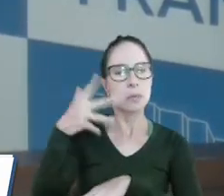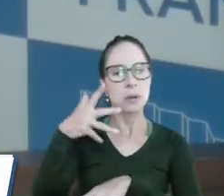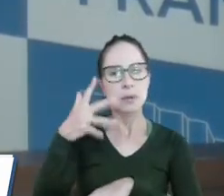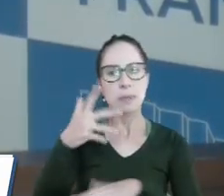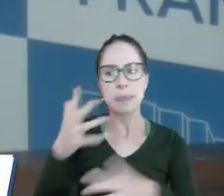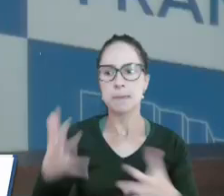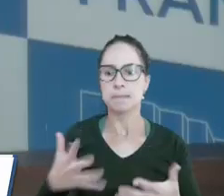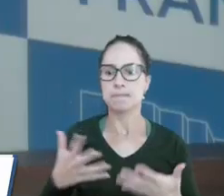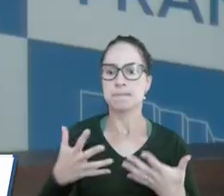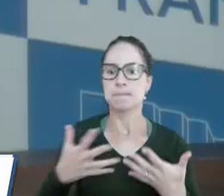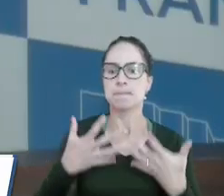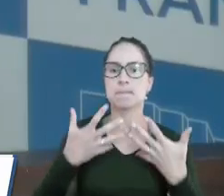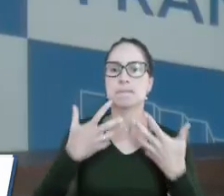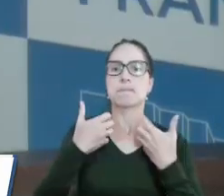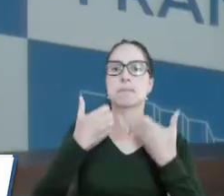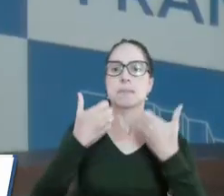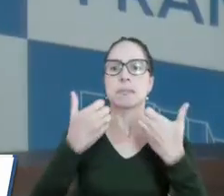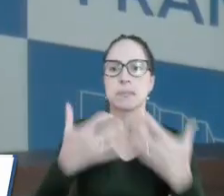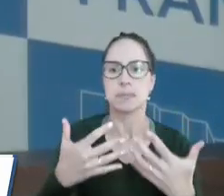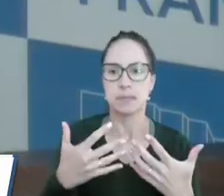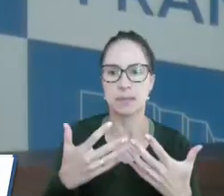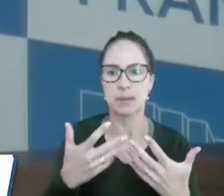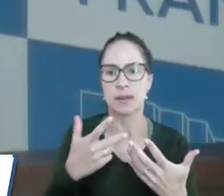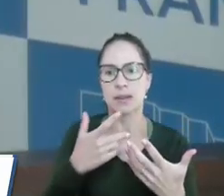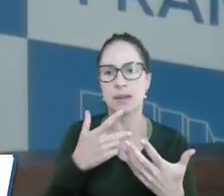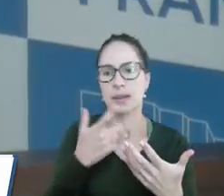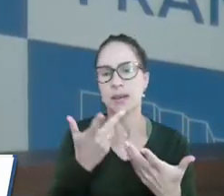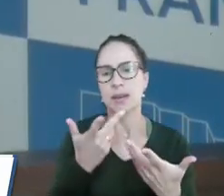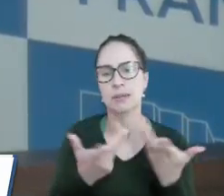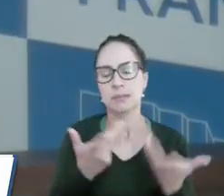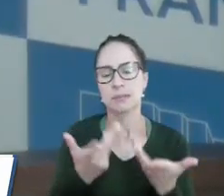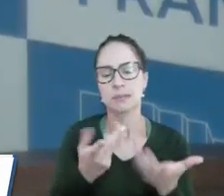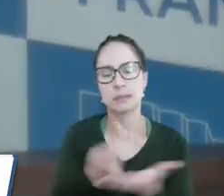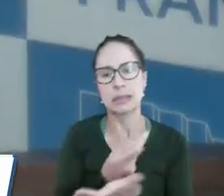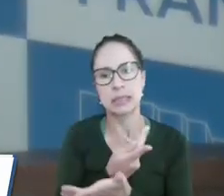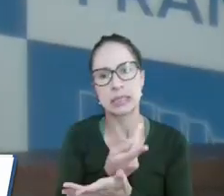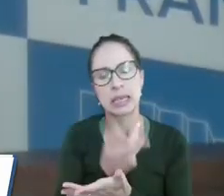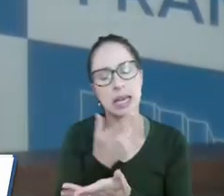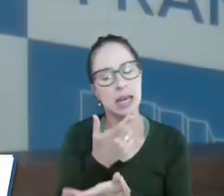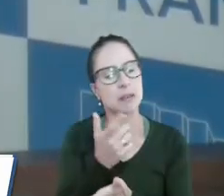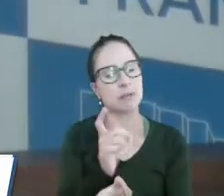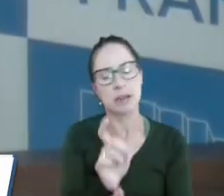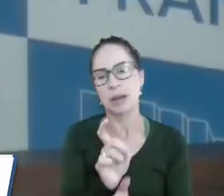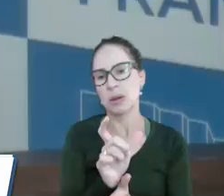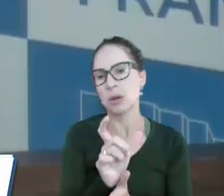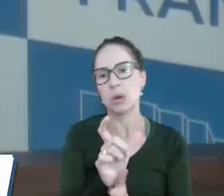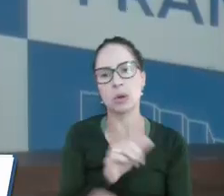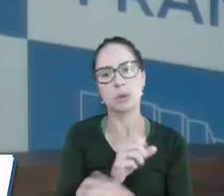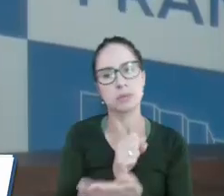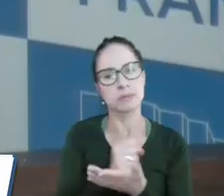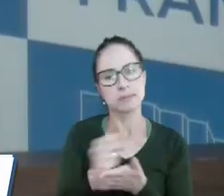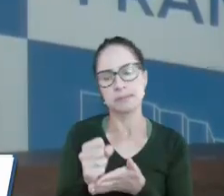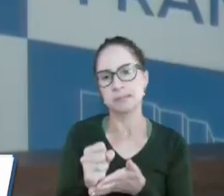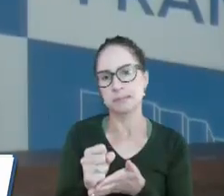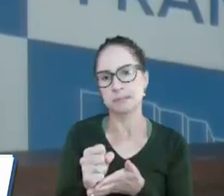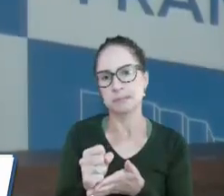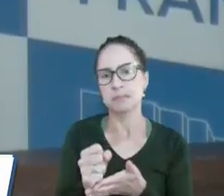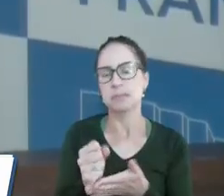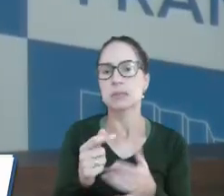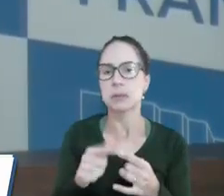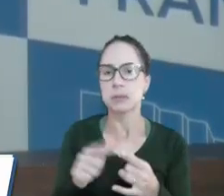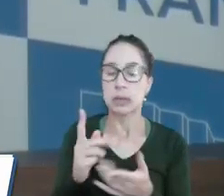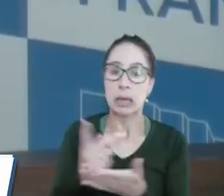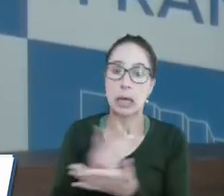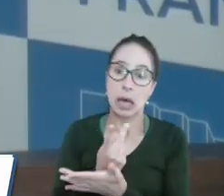empolga e a palavra não faz curva, a palavra lançada, ela jamais volta atrás. Mas errar é humano